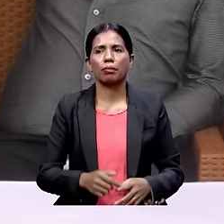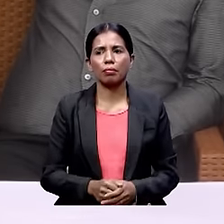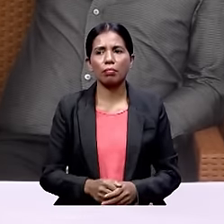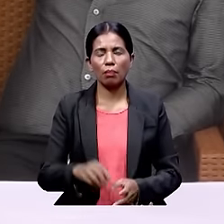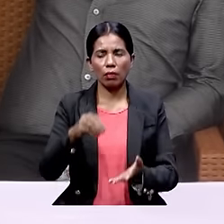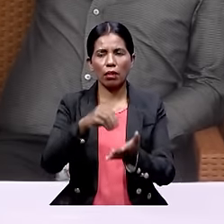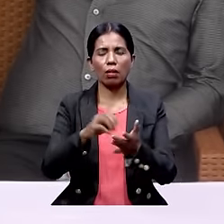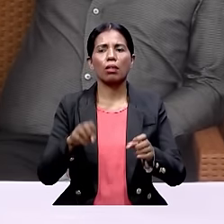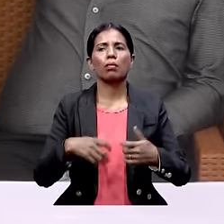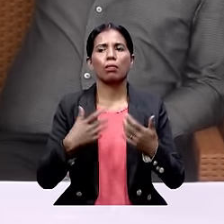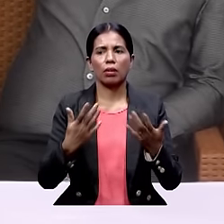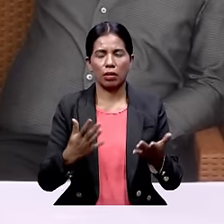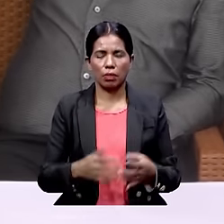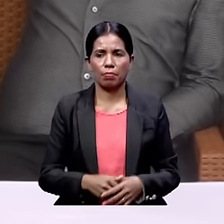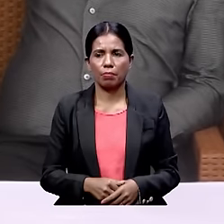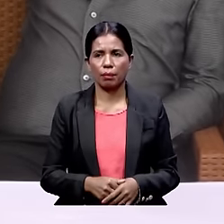que não